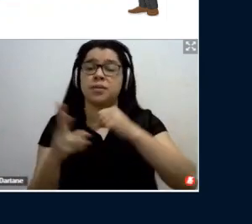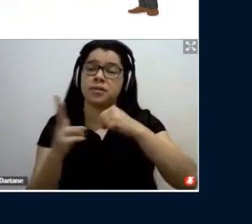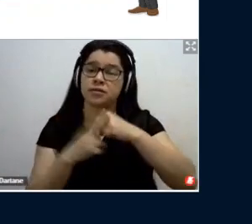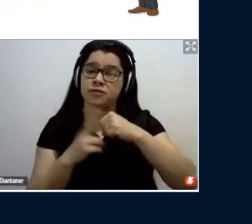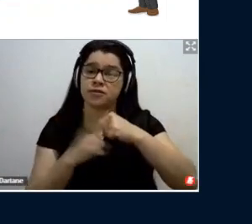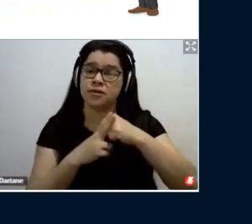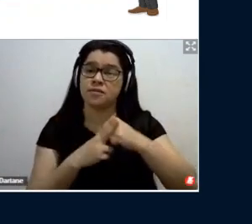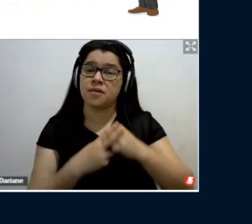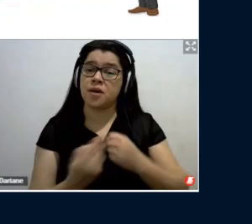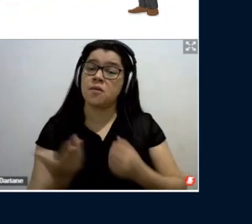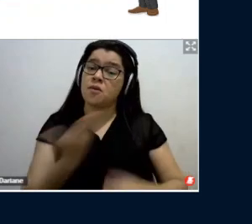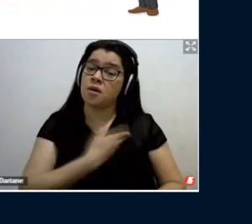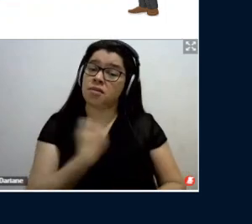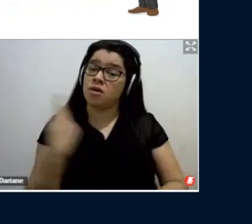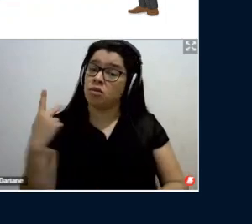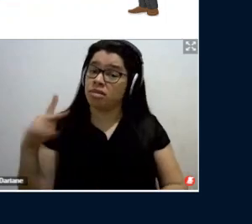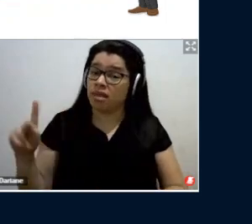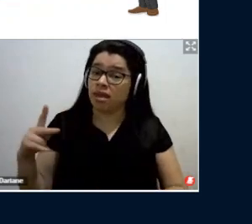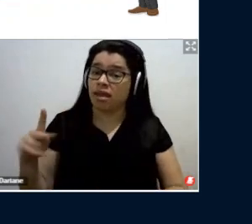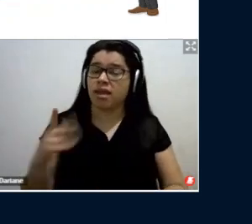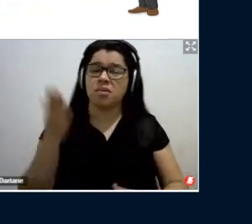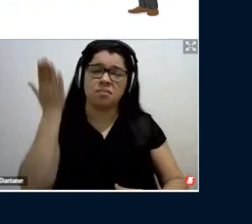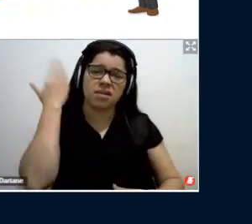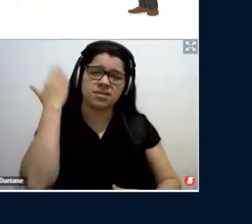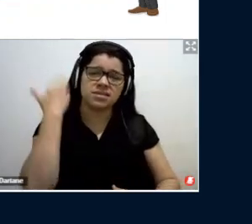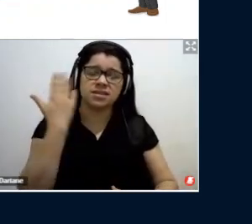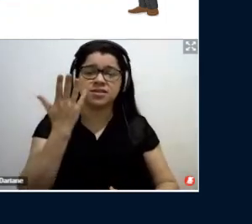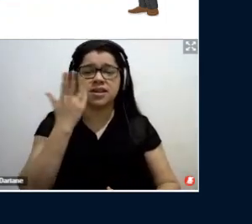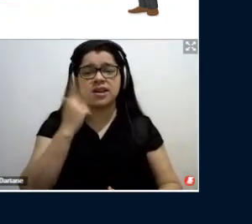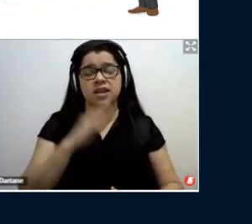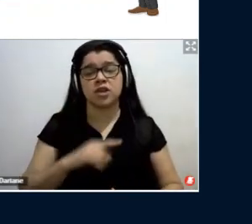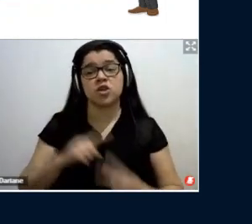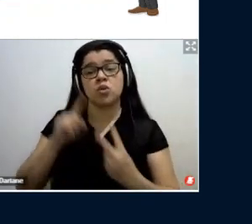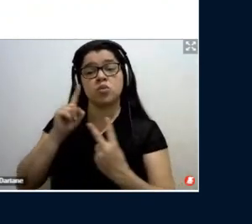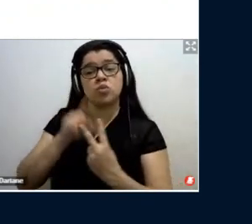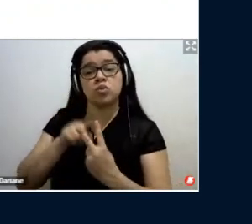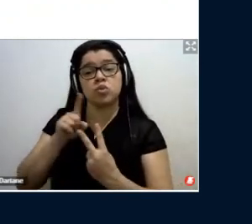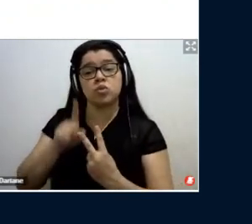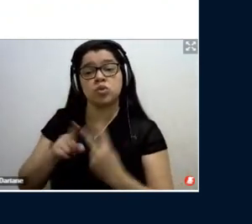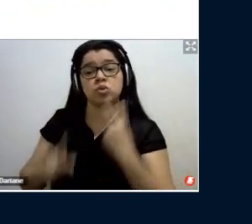infância. Então é um verbo com 2 complementos.